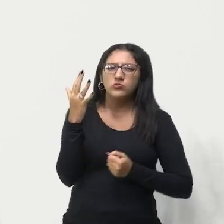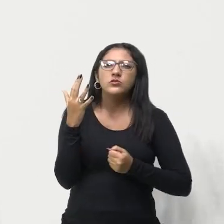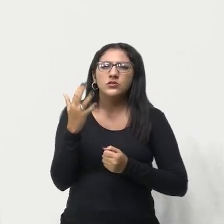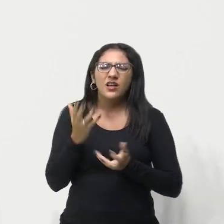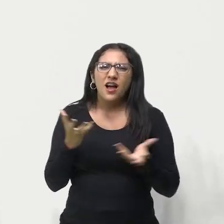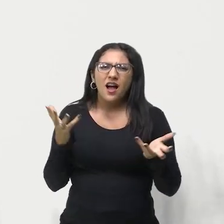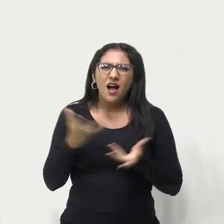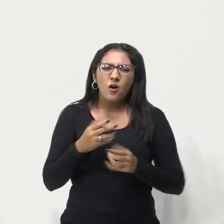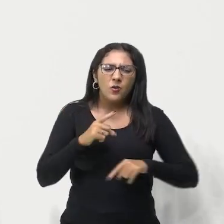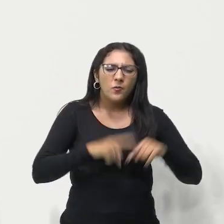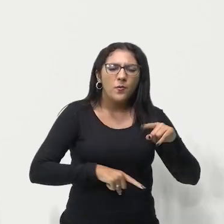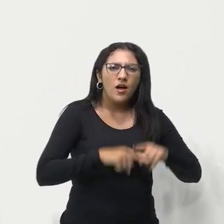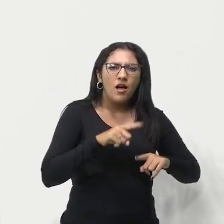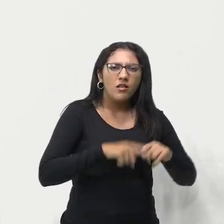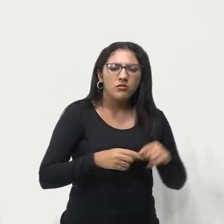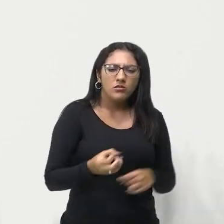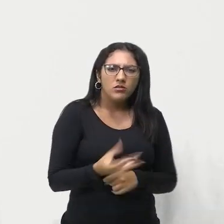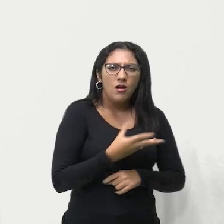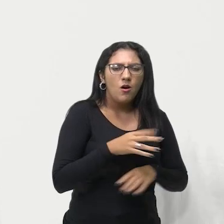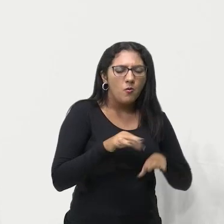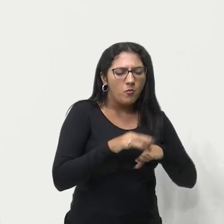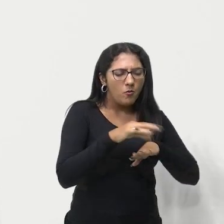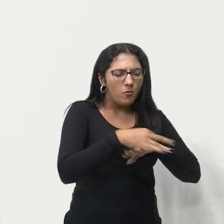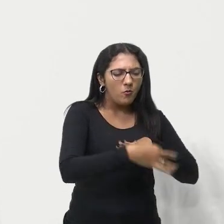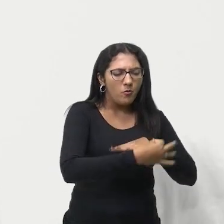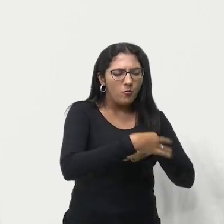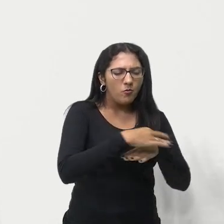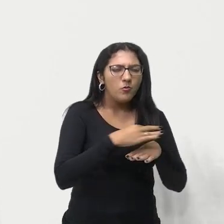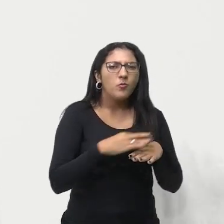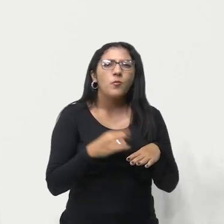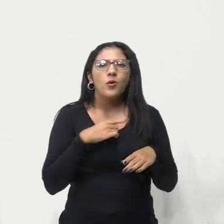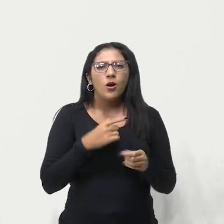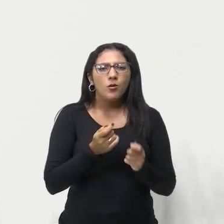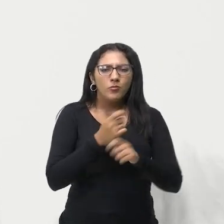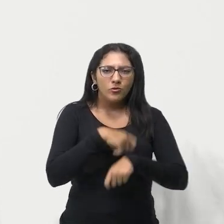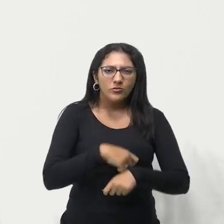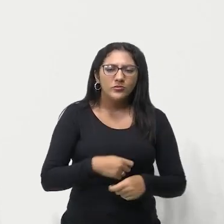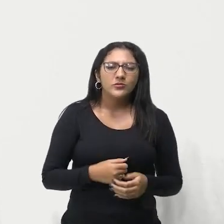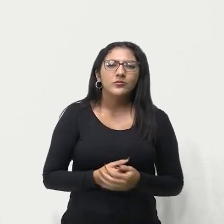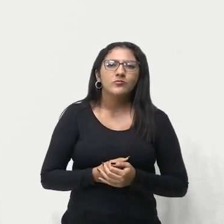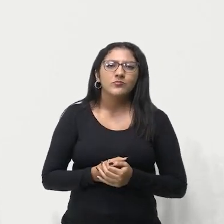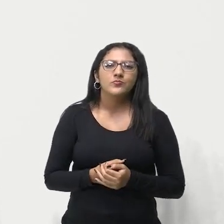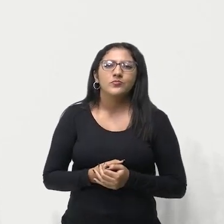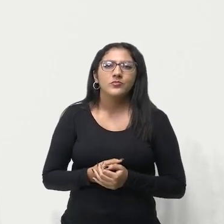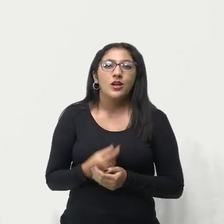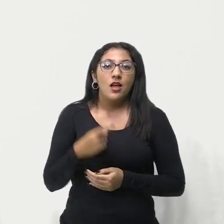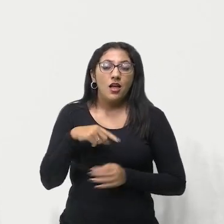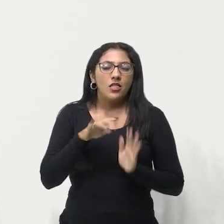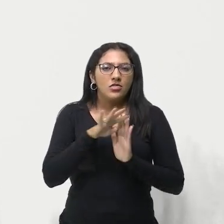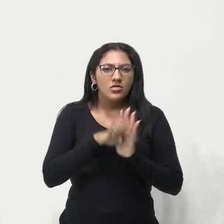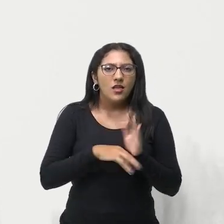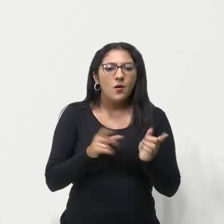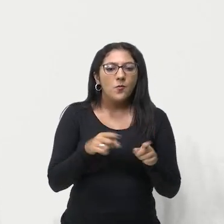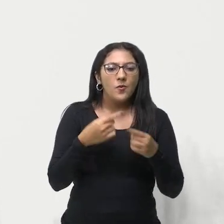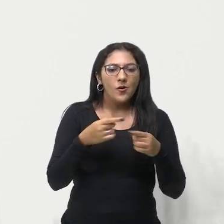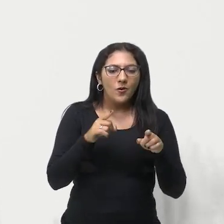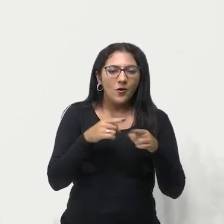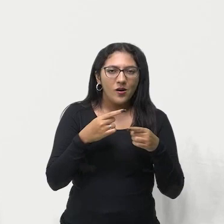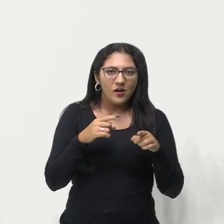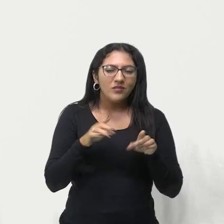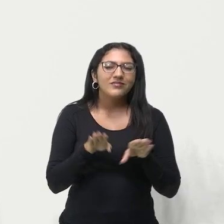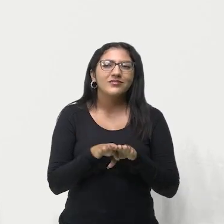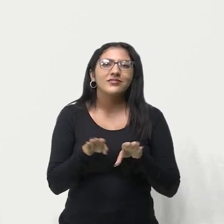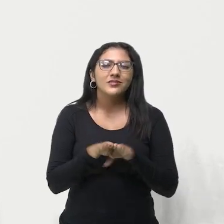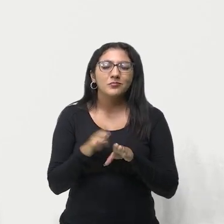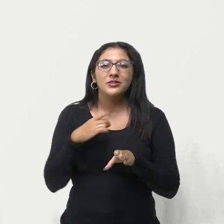mas agora, de mãos dadas, todas têm força e valia. É uma outra canção, também